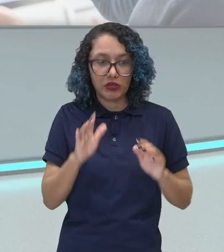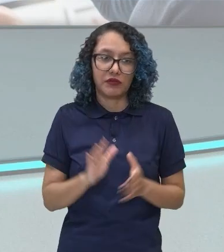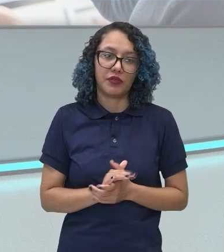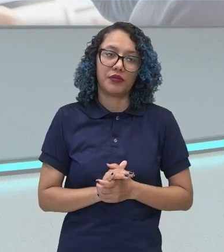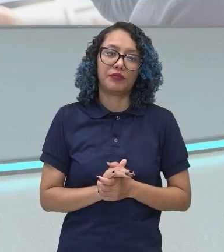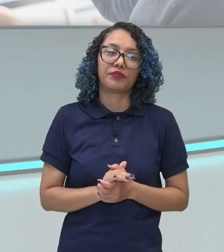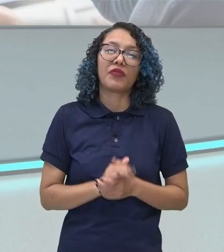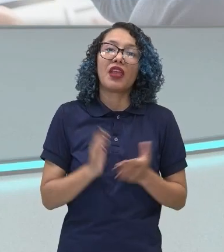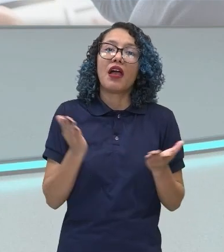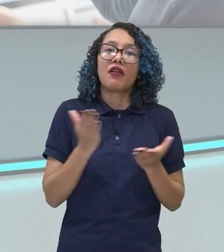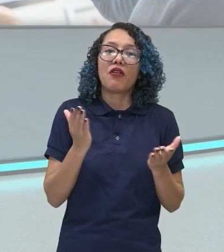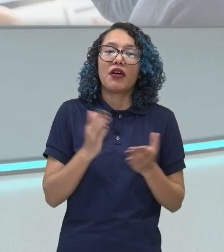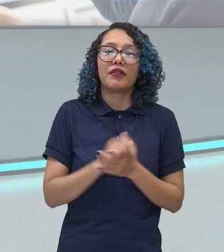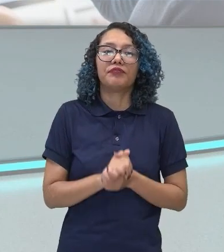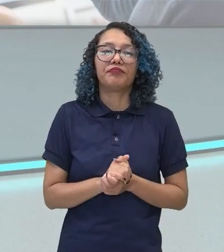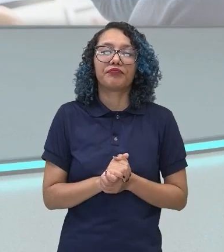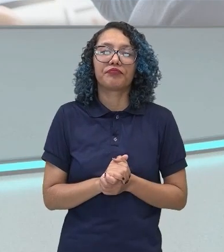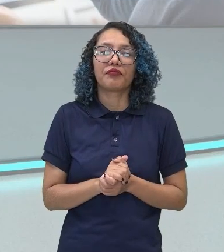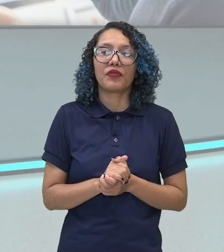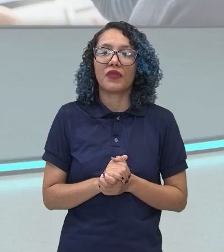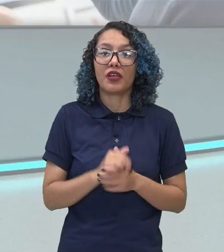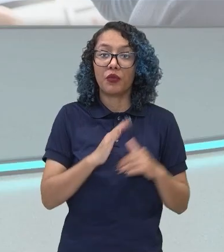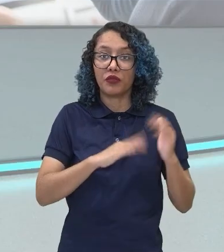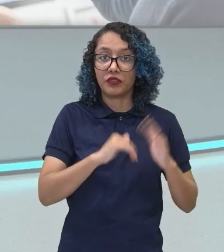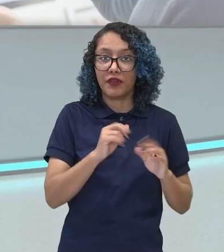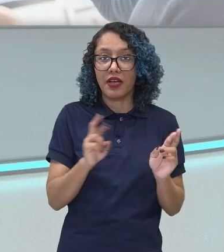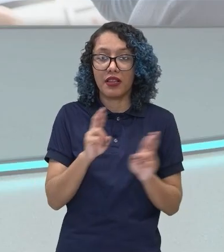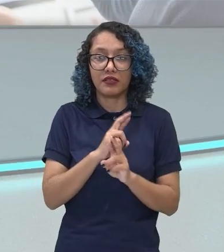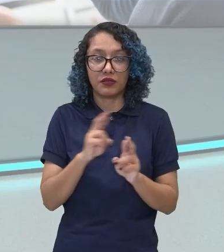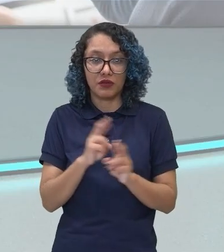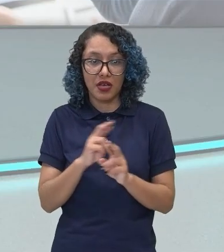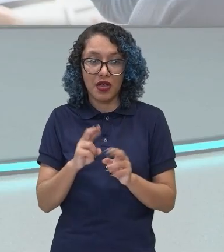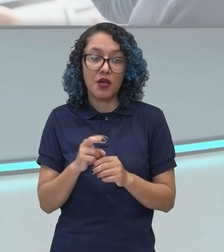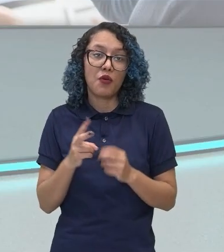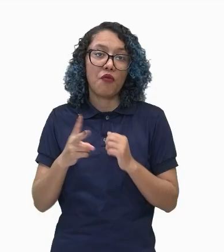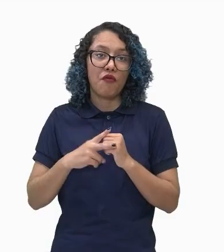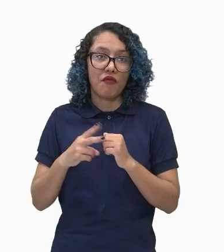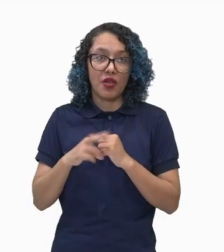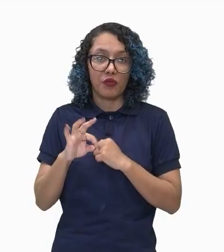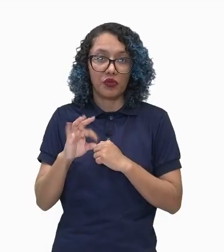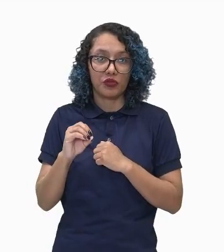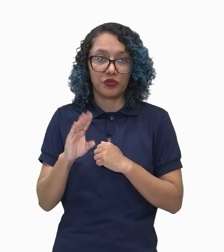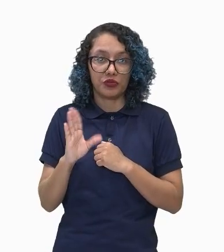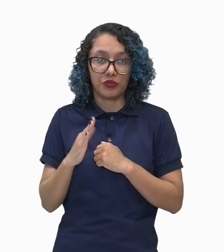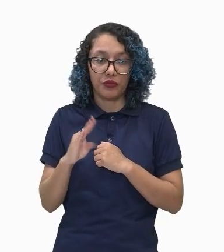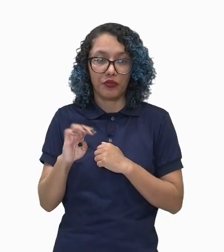da nossa aula de hoje, que é revisão do verbo to be. Vamos ver agora as profissões do futuro?